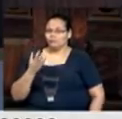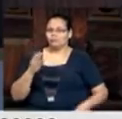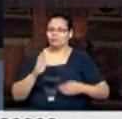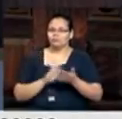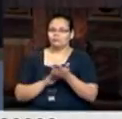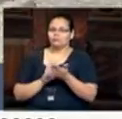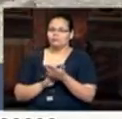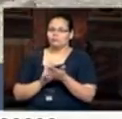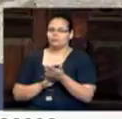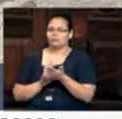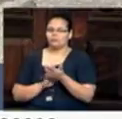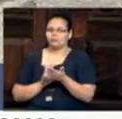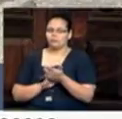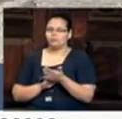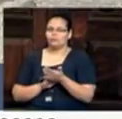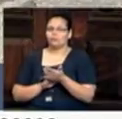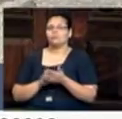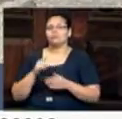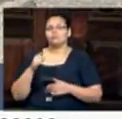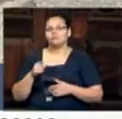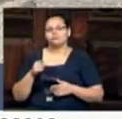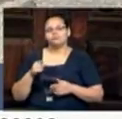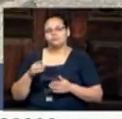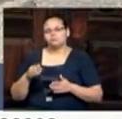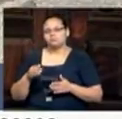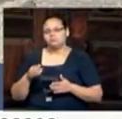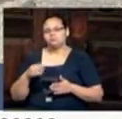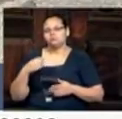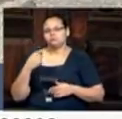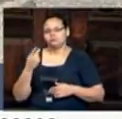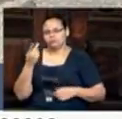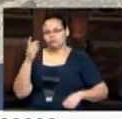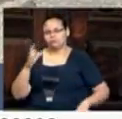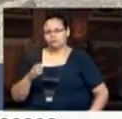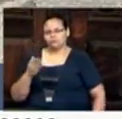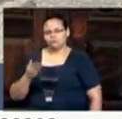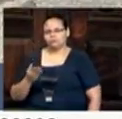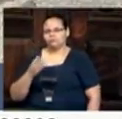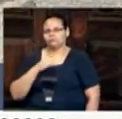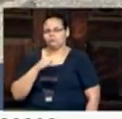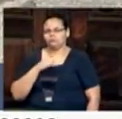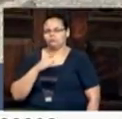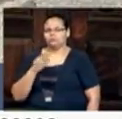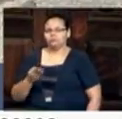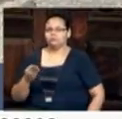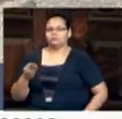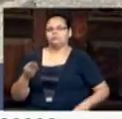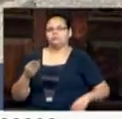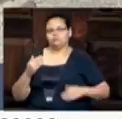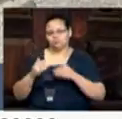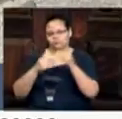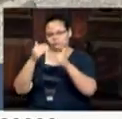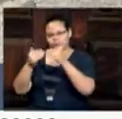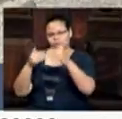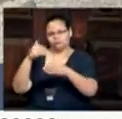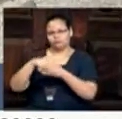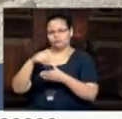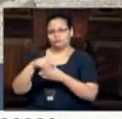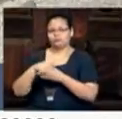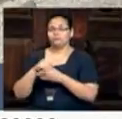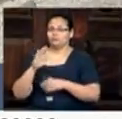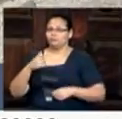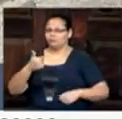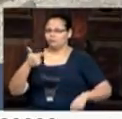parabenizar pela condução que Vossa Excelência teve no processo eleitoral. Mas o